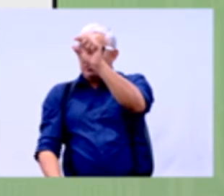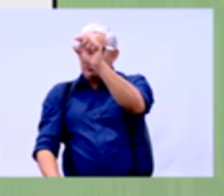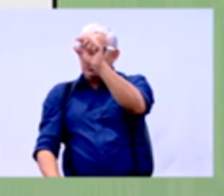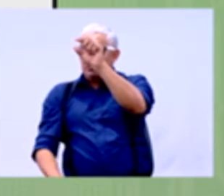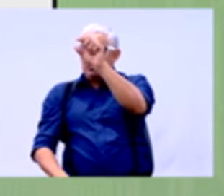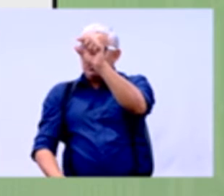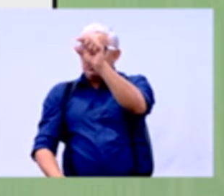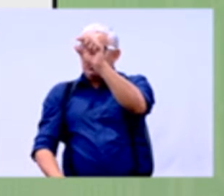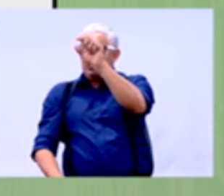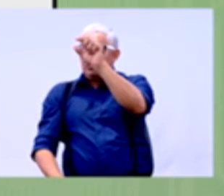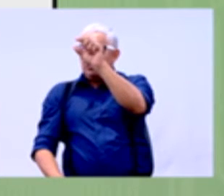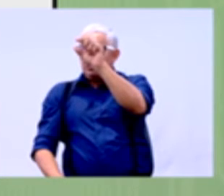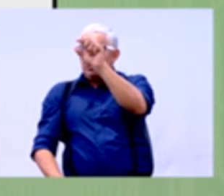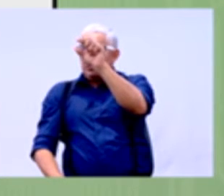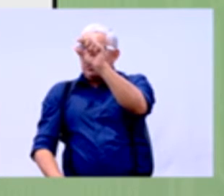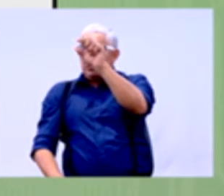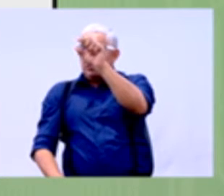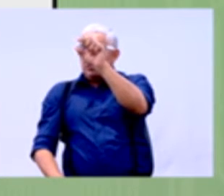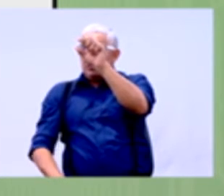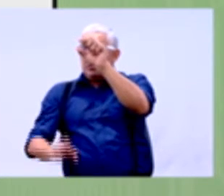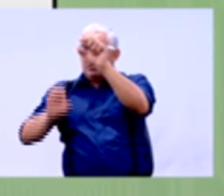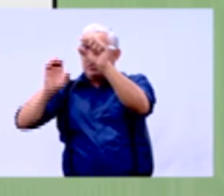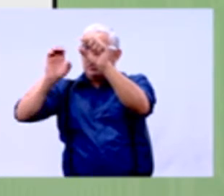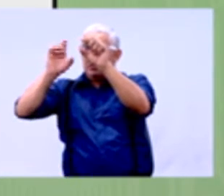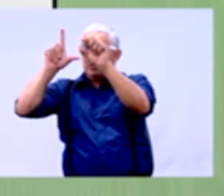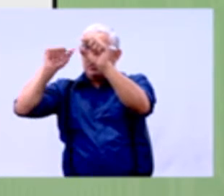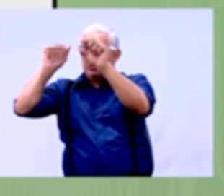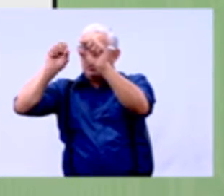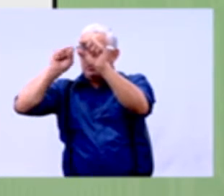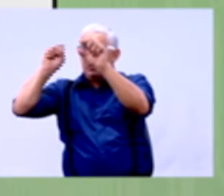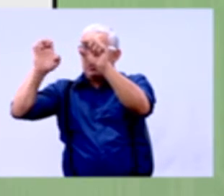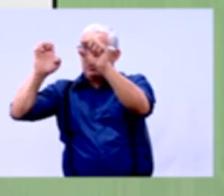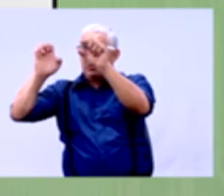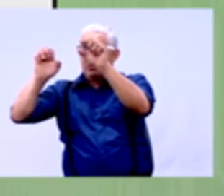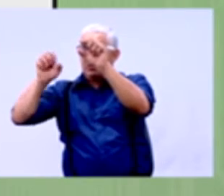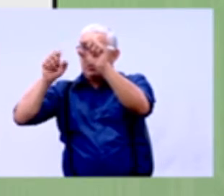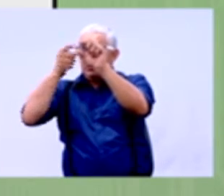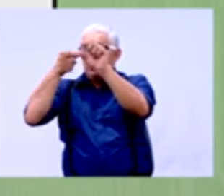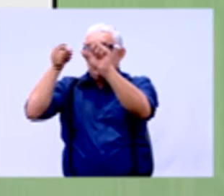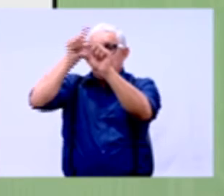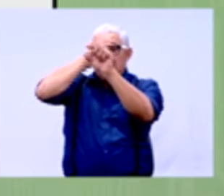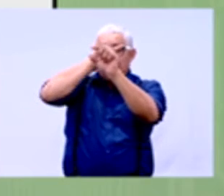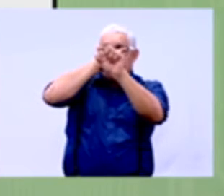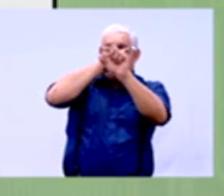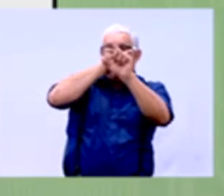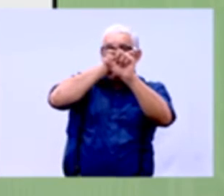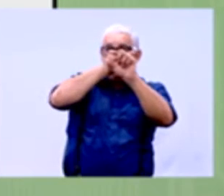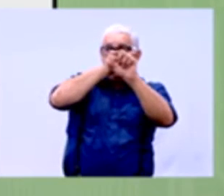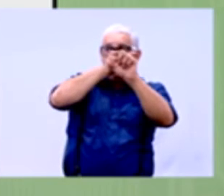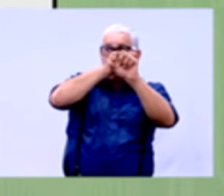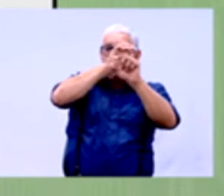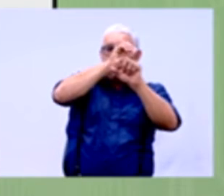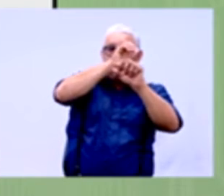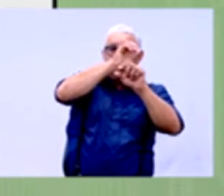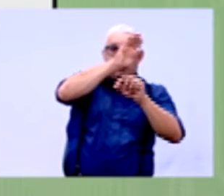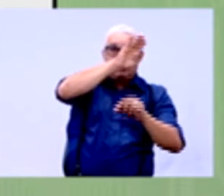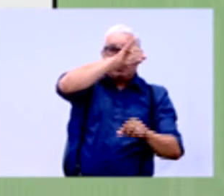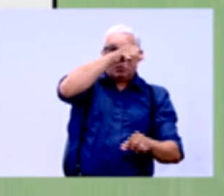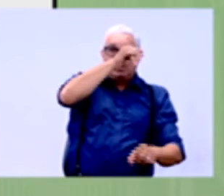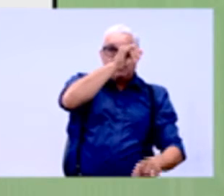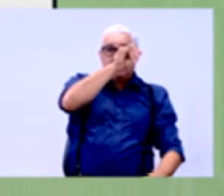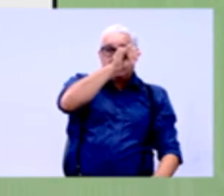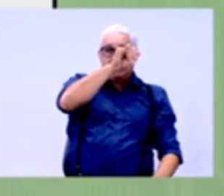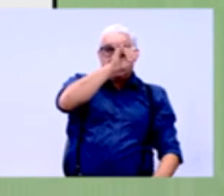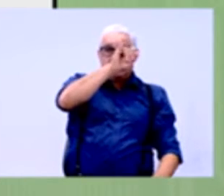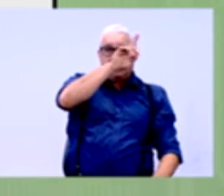E, de novo, na classe ordem de compra, além do obj item de venda, ele